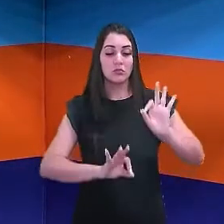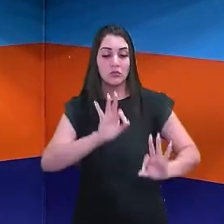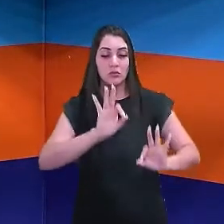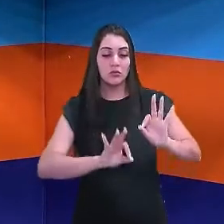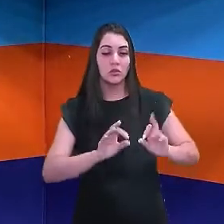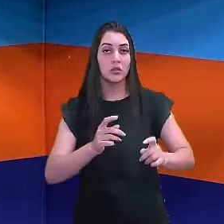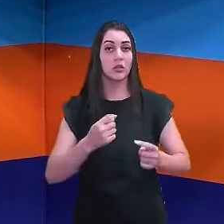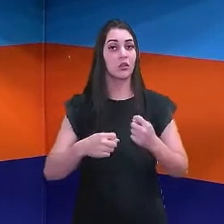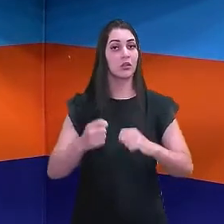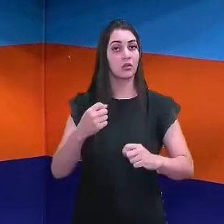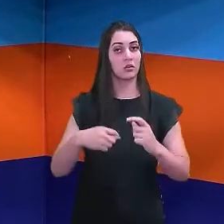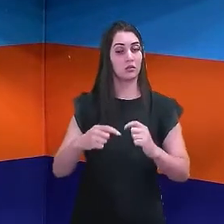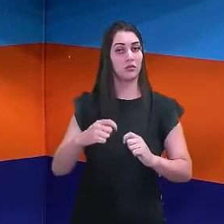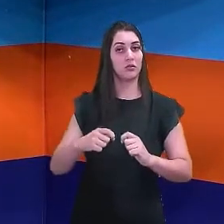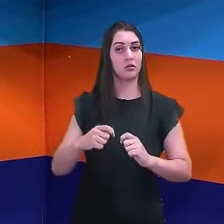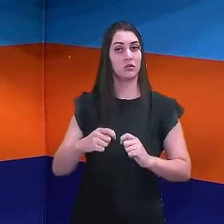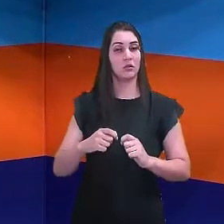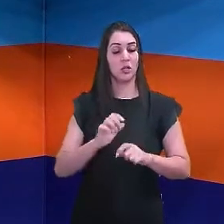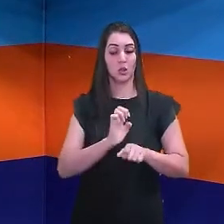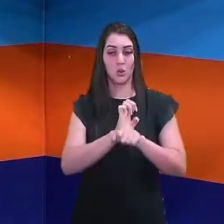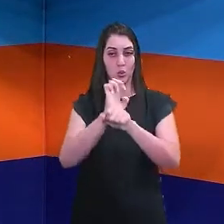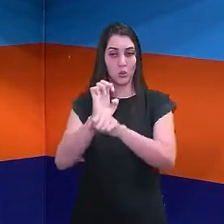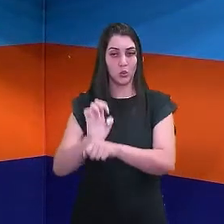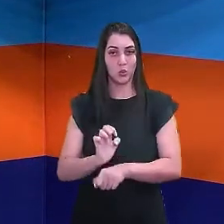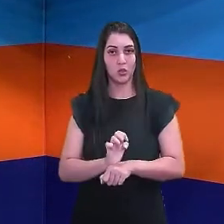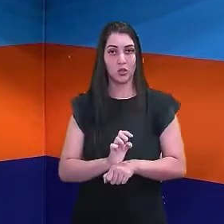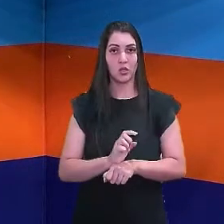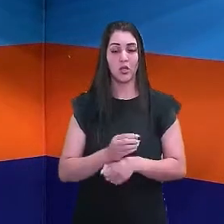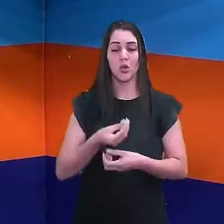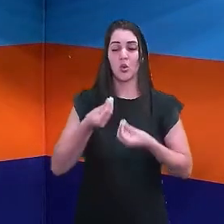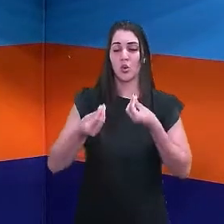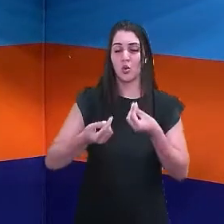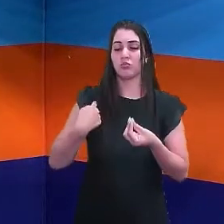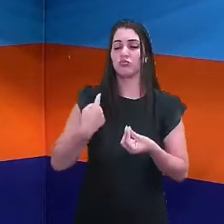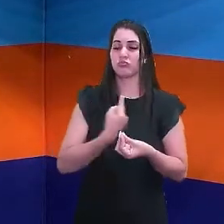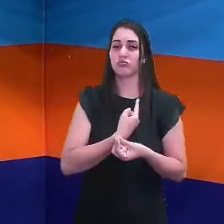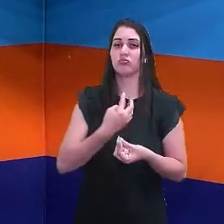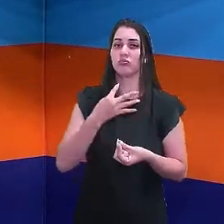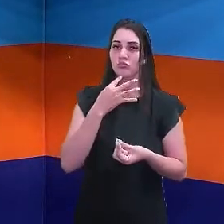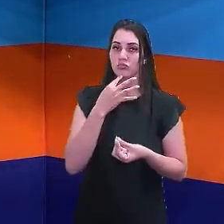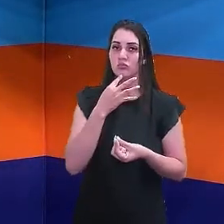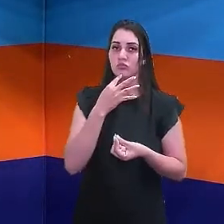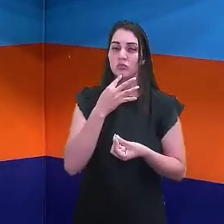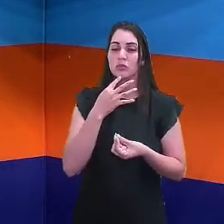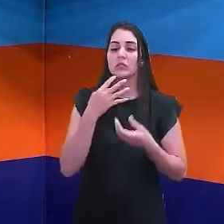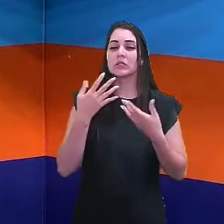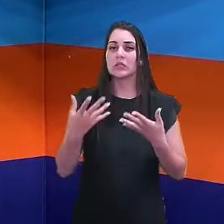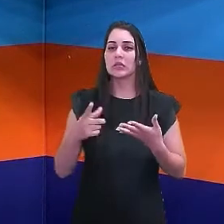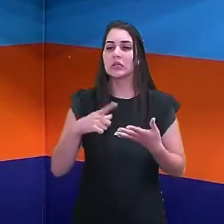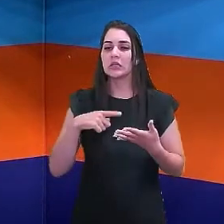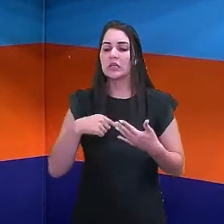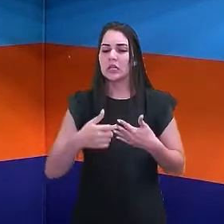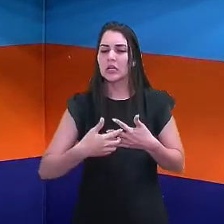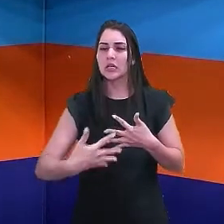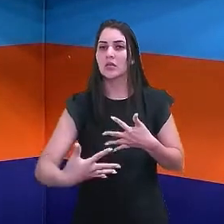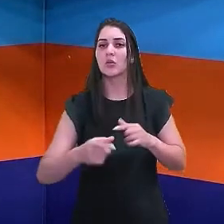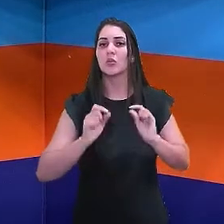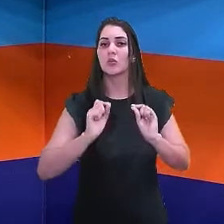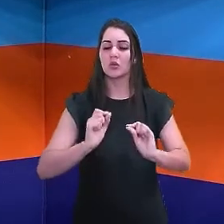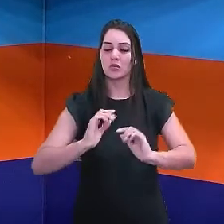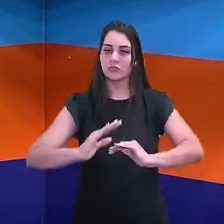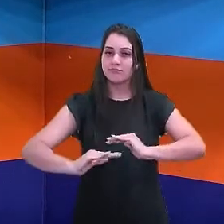organização administrativa dos estados, como nós conhecemos, se dá em decorrência